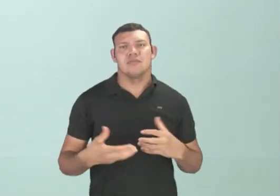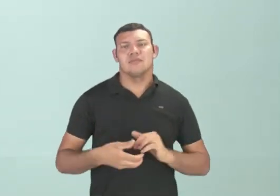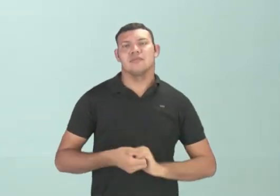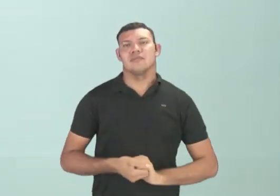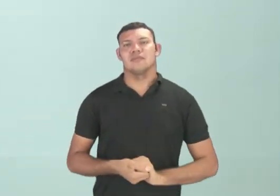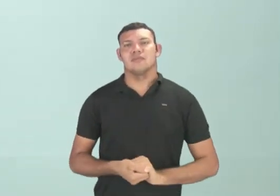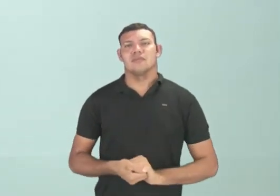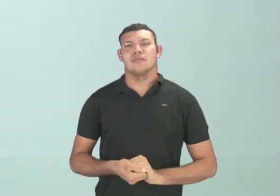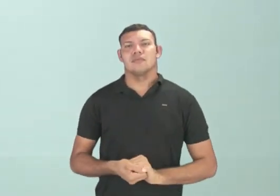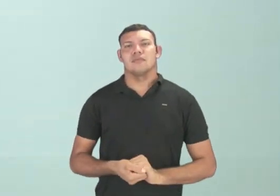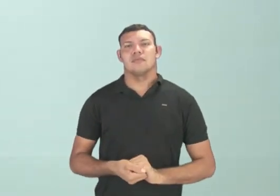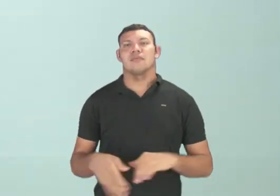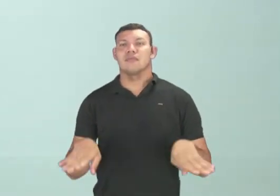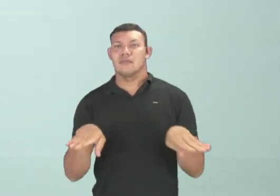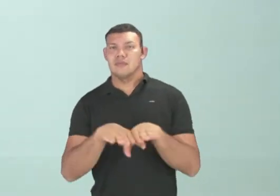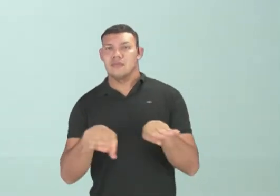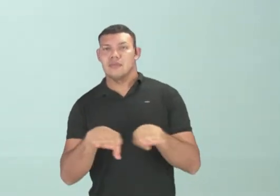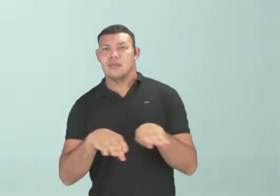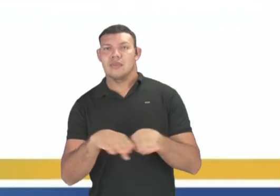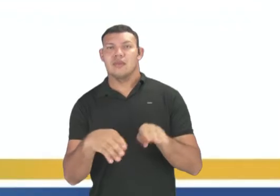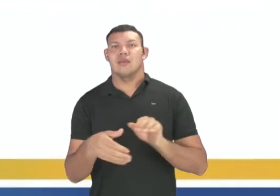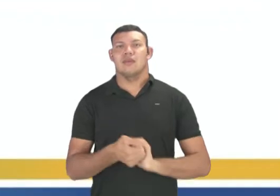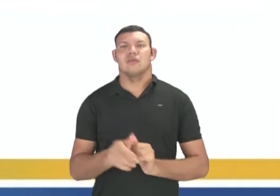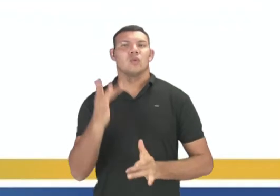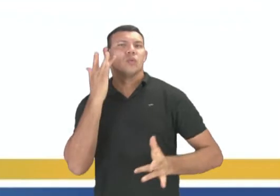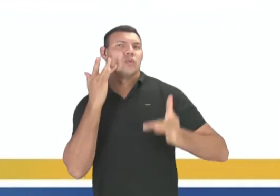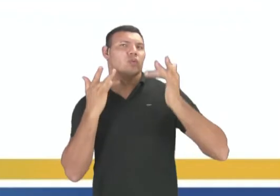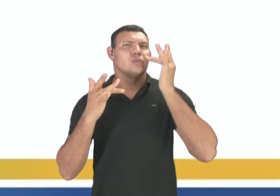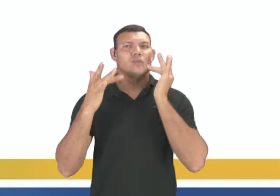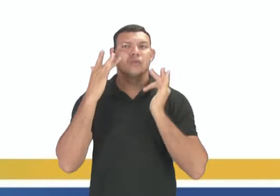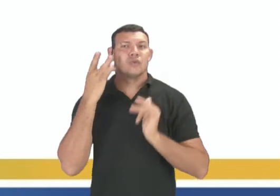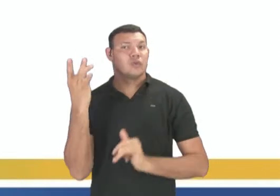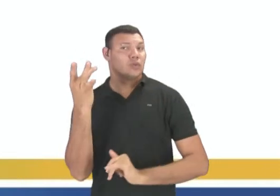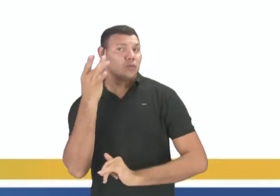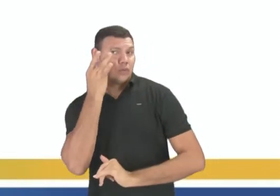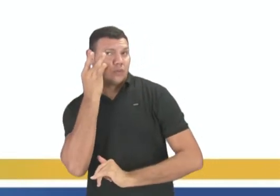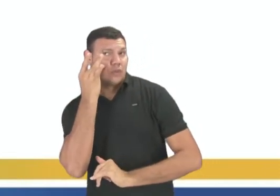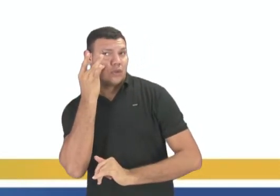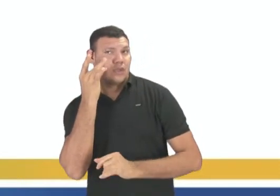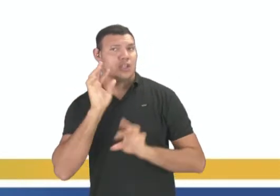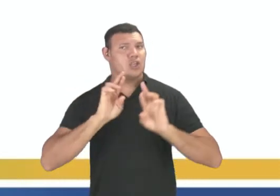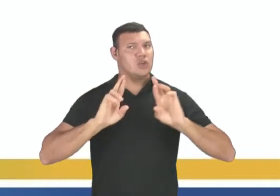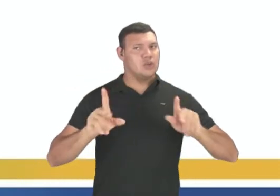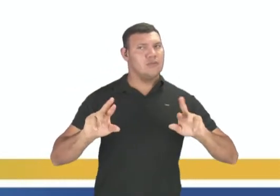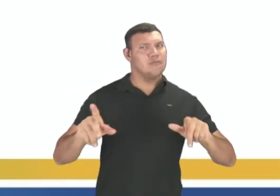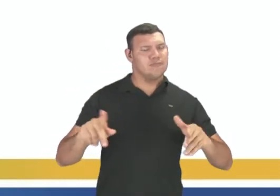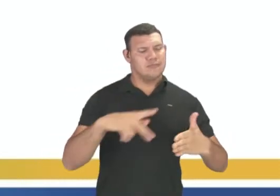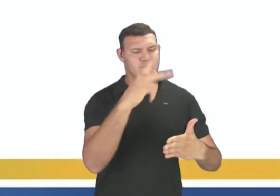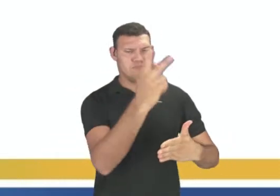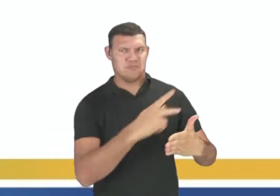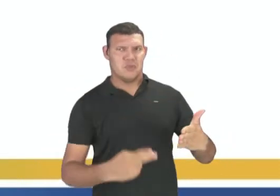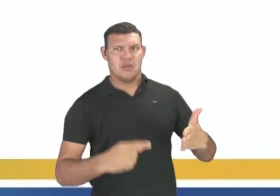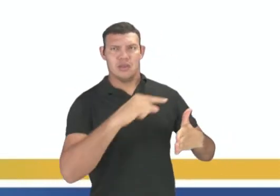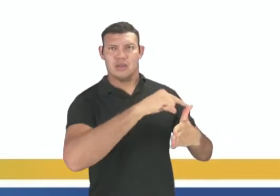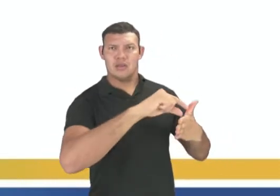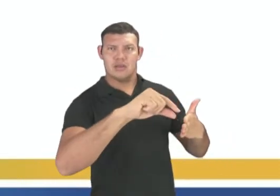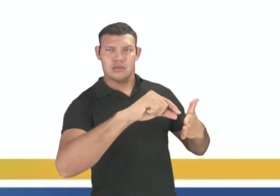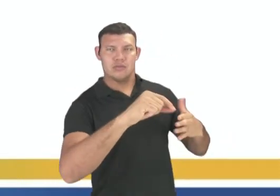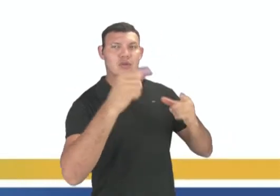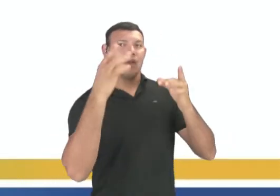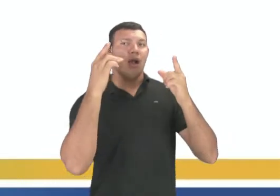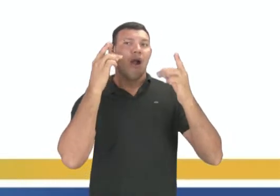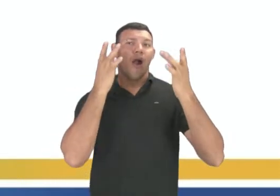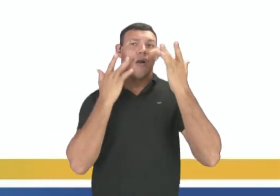representar. E nós temos também o teatro humanista, né, que diferente da poesia e da prosa, o teatro